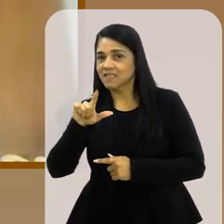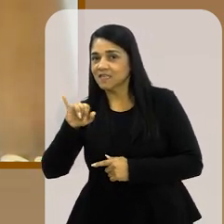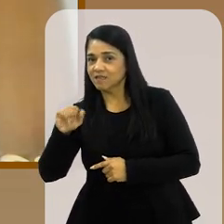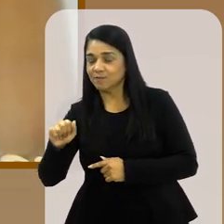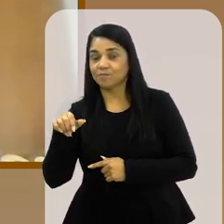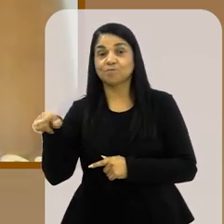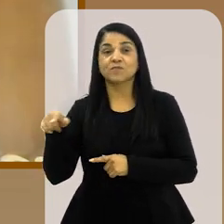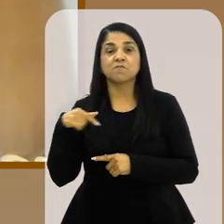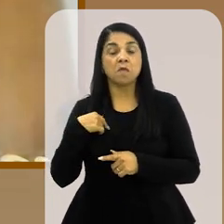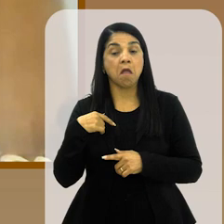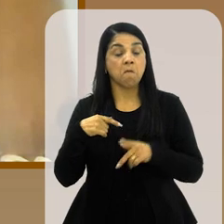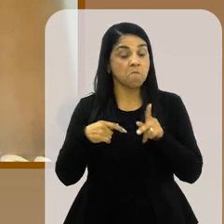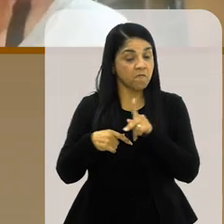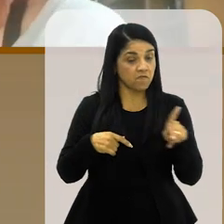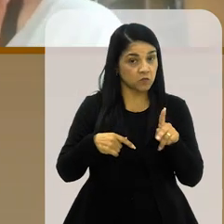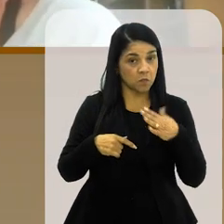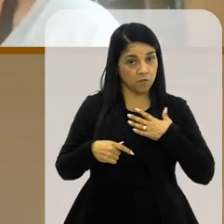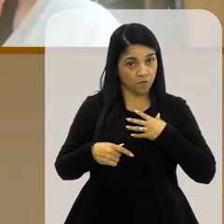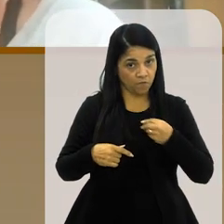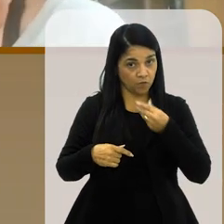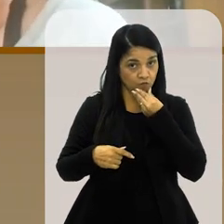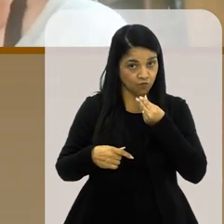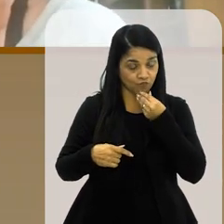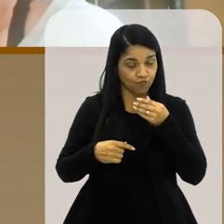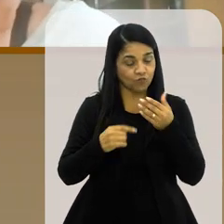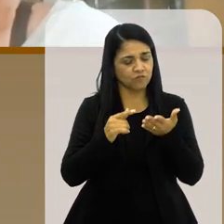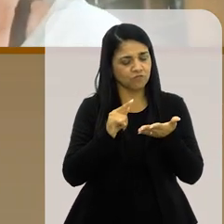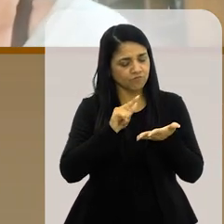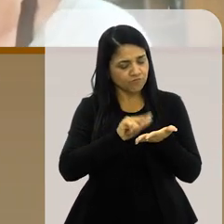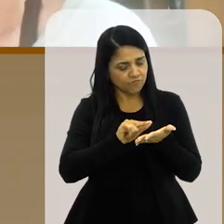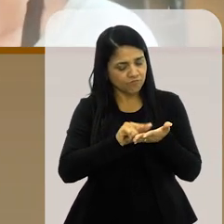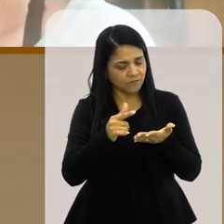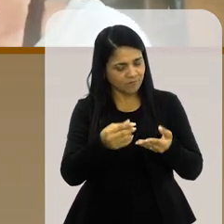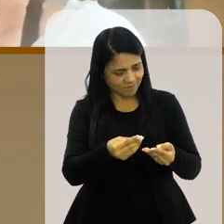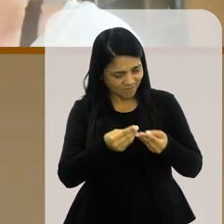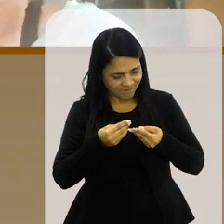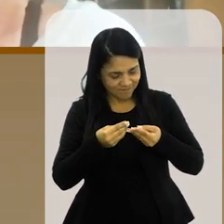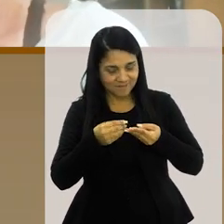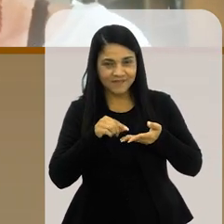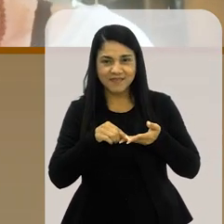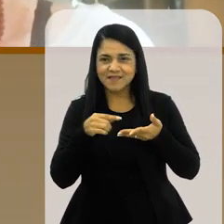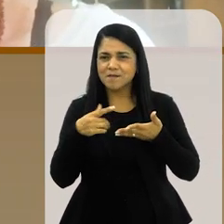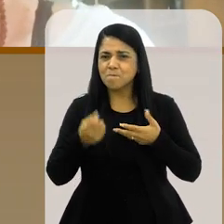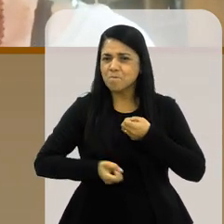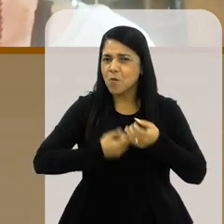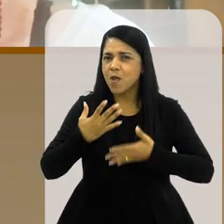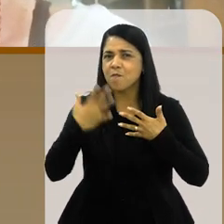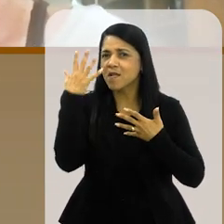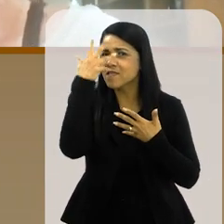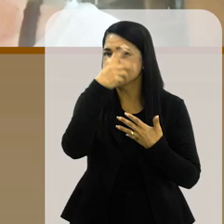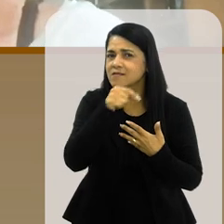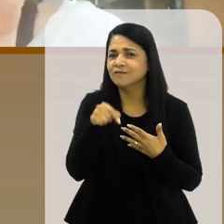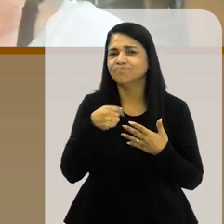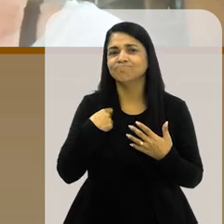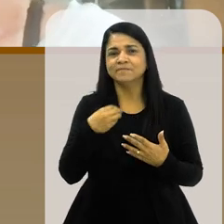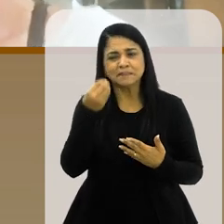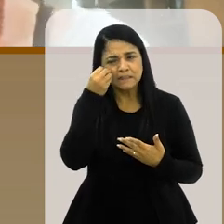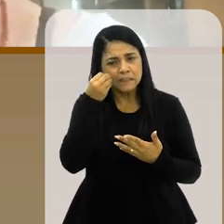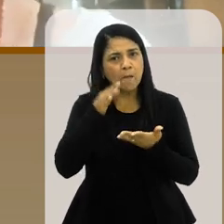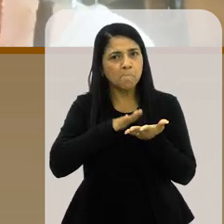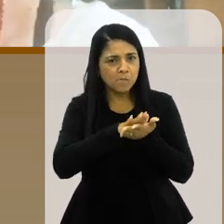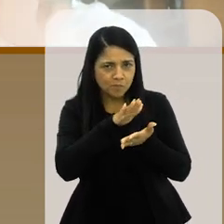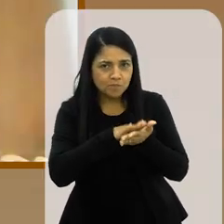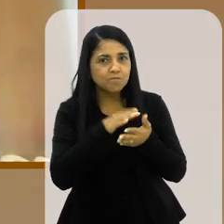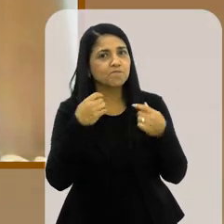Ela me mandou um bilhetinho falando que os poemas eram lindos e que eu devia tentar publicá-los. E aí